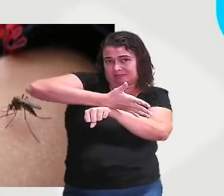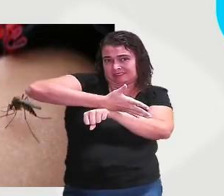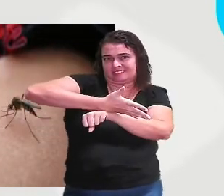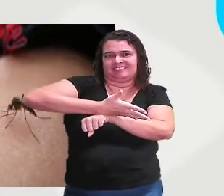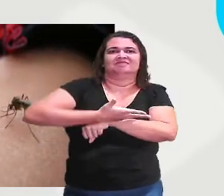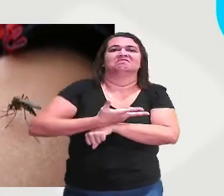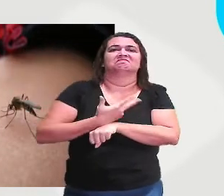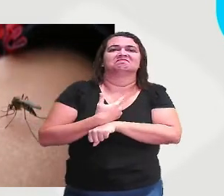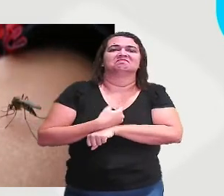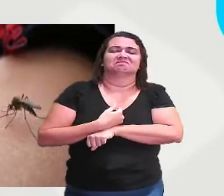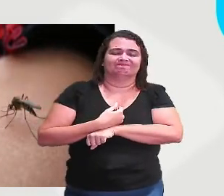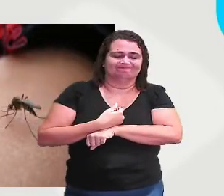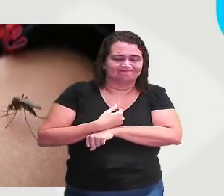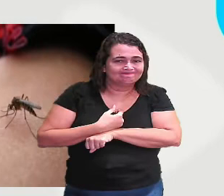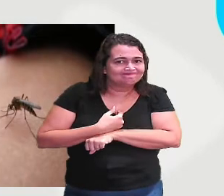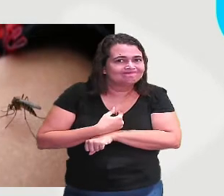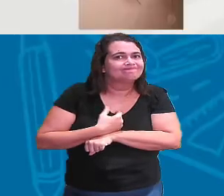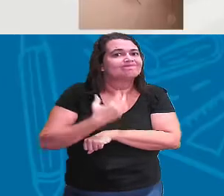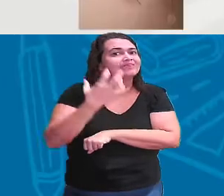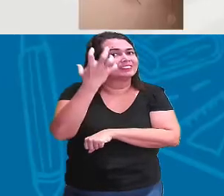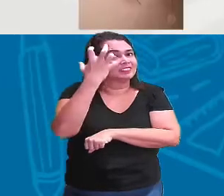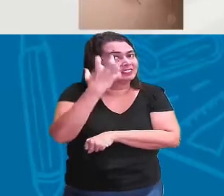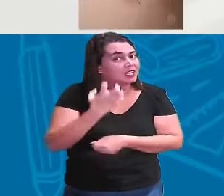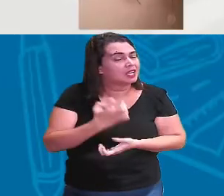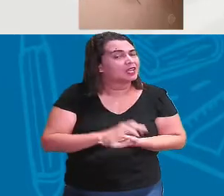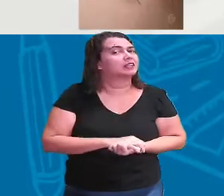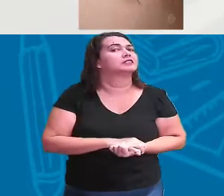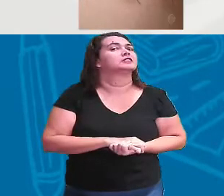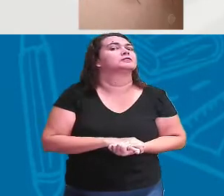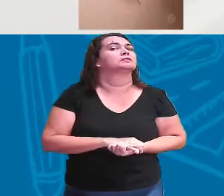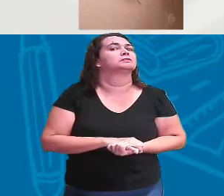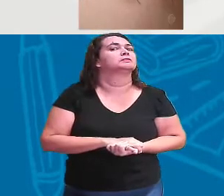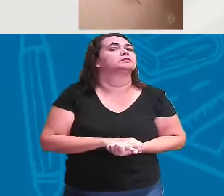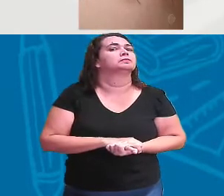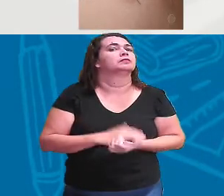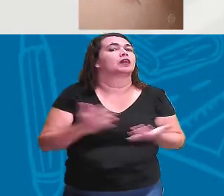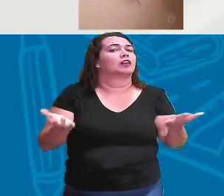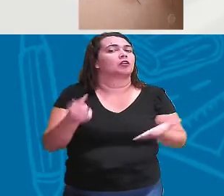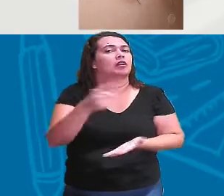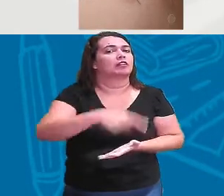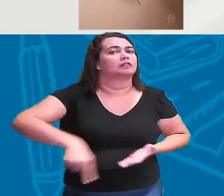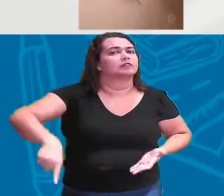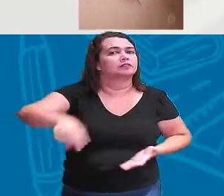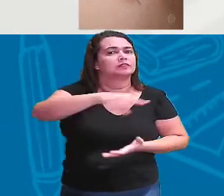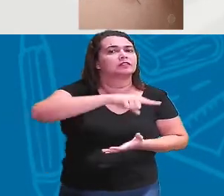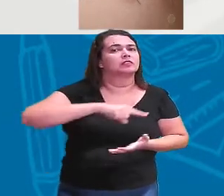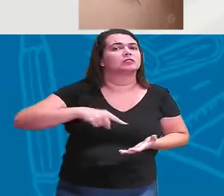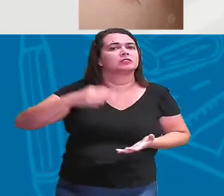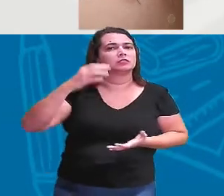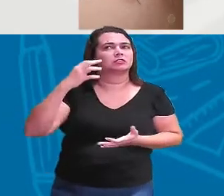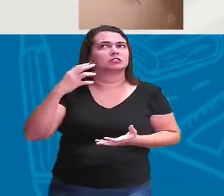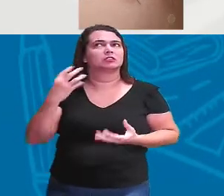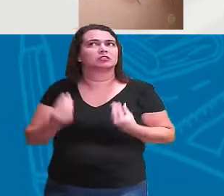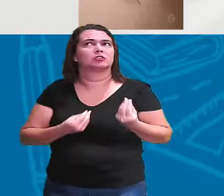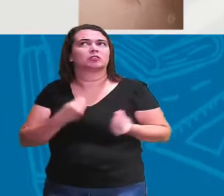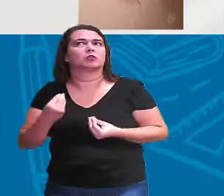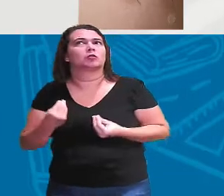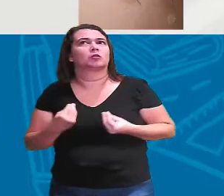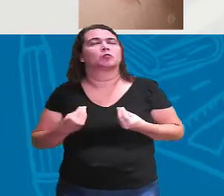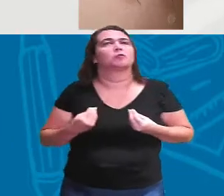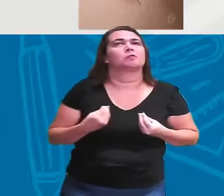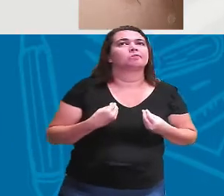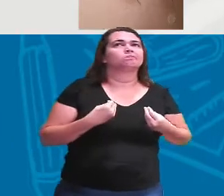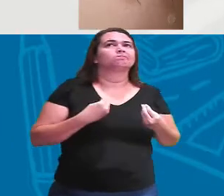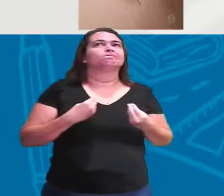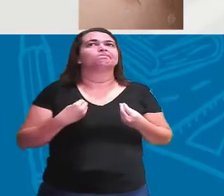Gates e Melinda Gates. Dito tudo isso, eu espero que você já tenha tido aqui um ambiente de inquietação, de